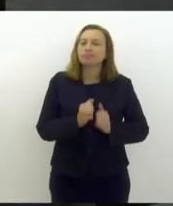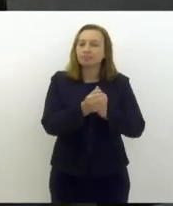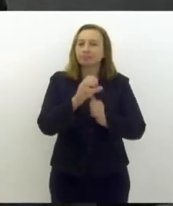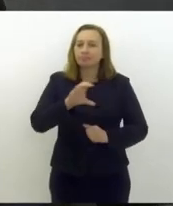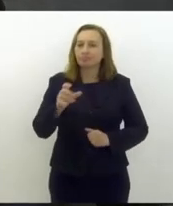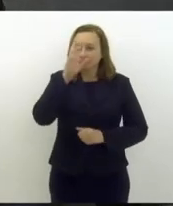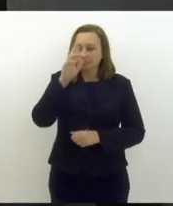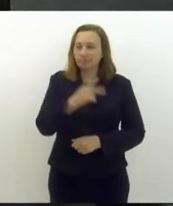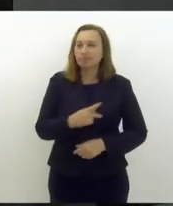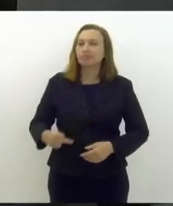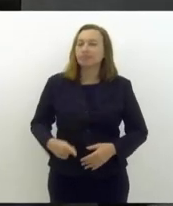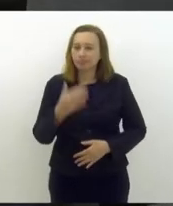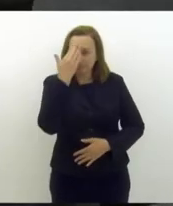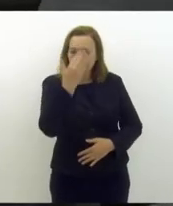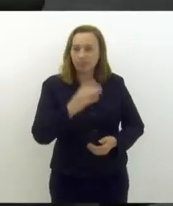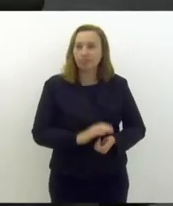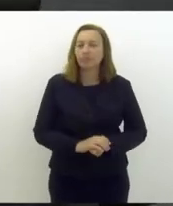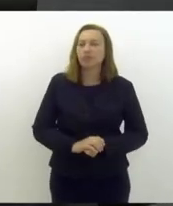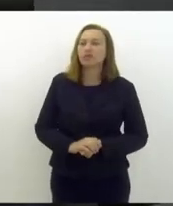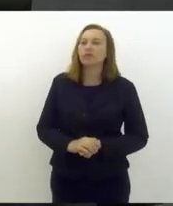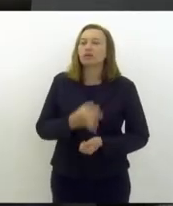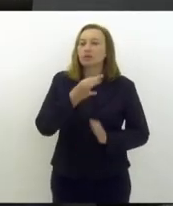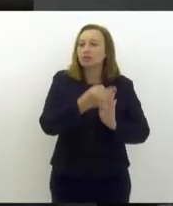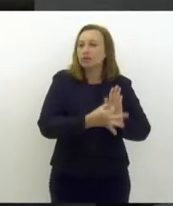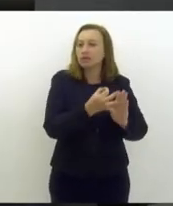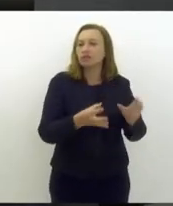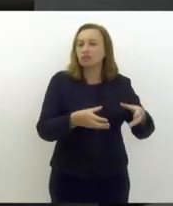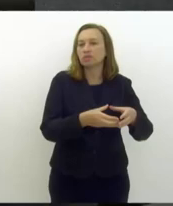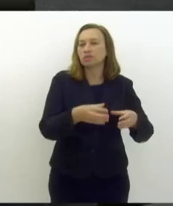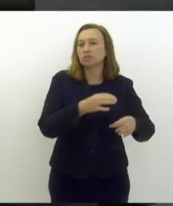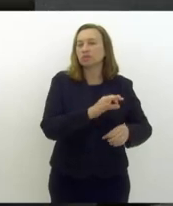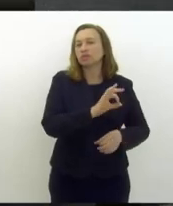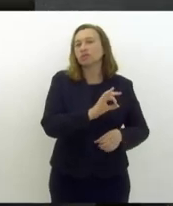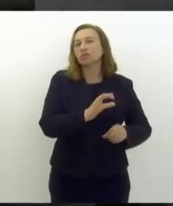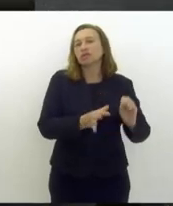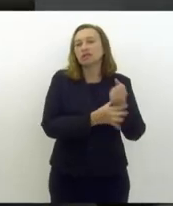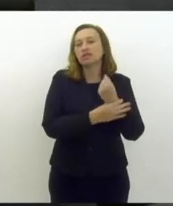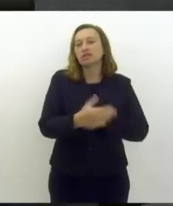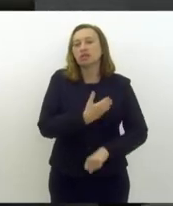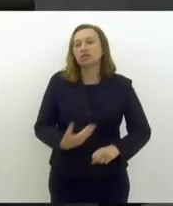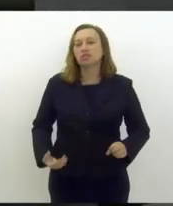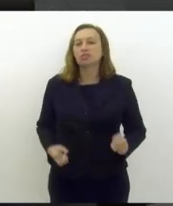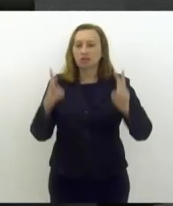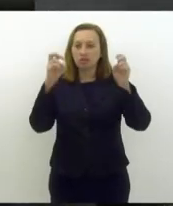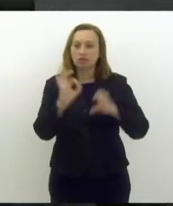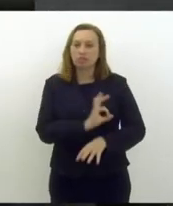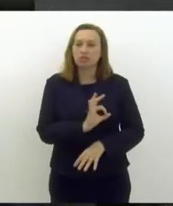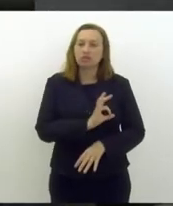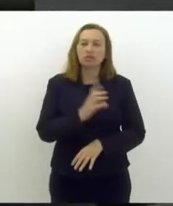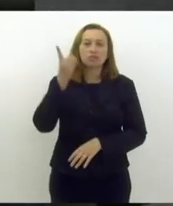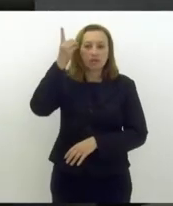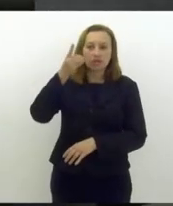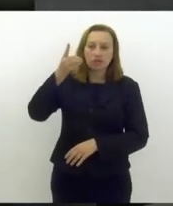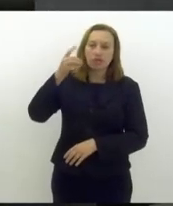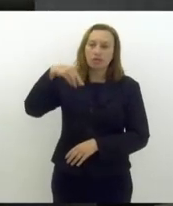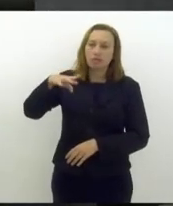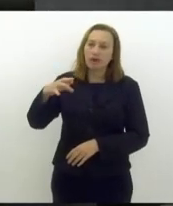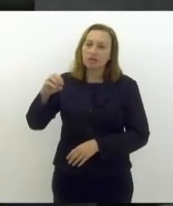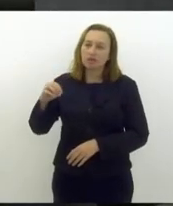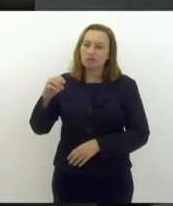Presidente para emitir parecer pela condição de Segurança Pública é assunto de polícia Deputado Márcio Alberto